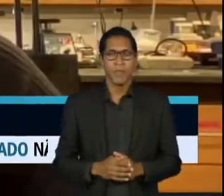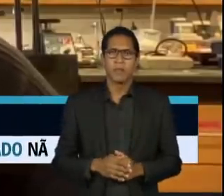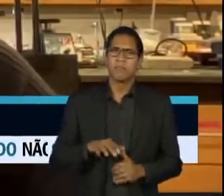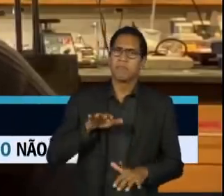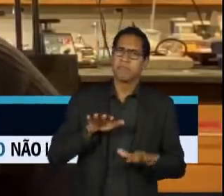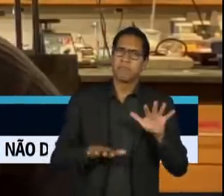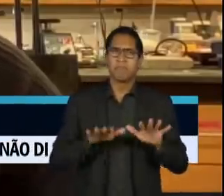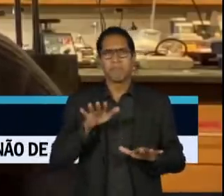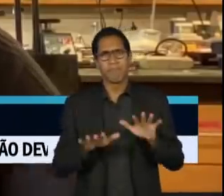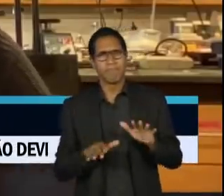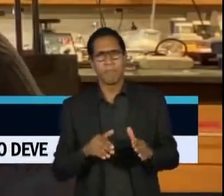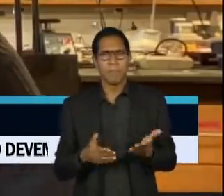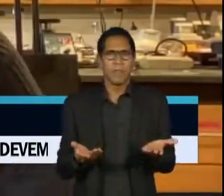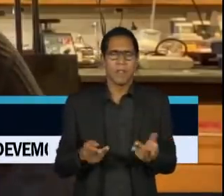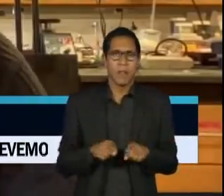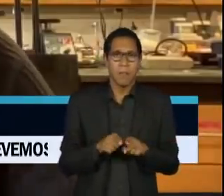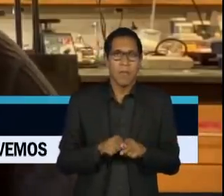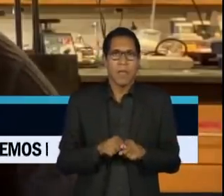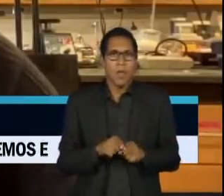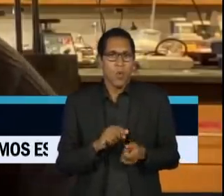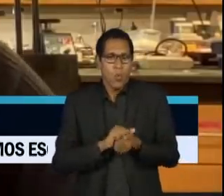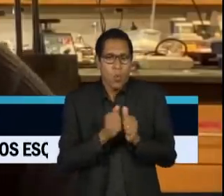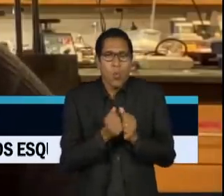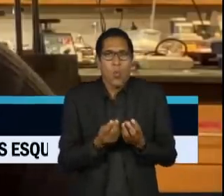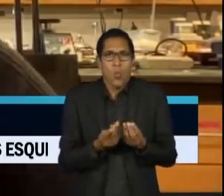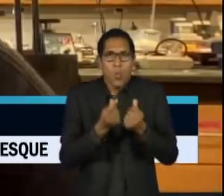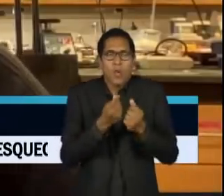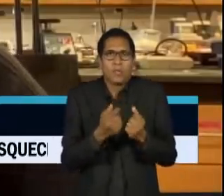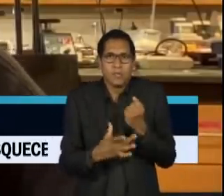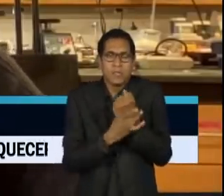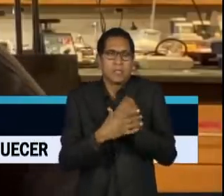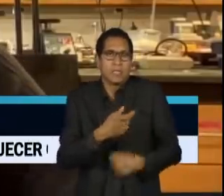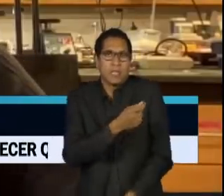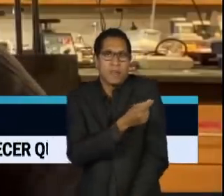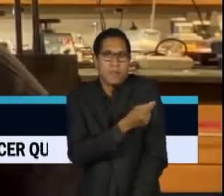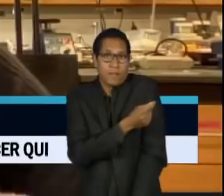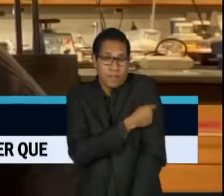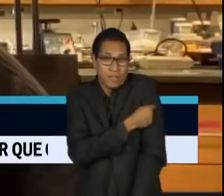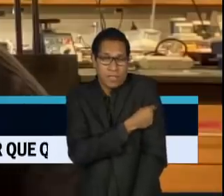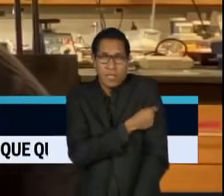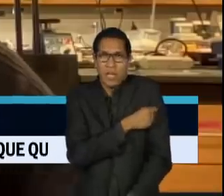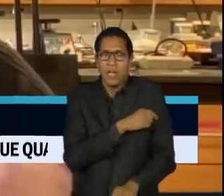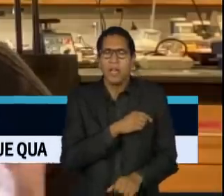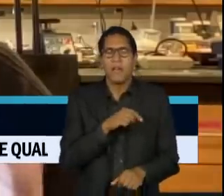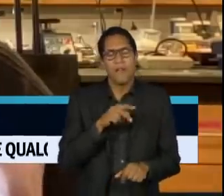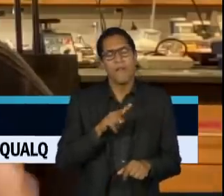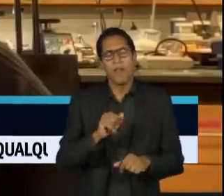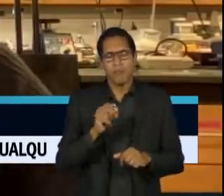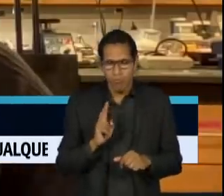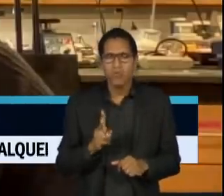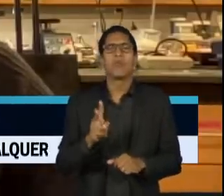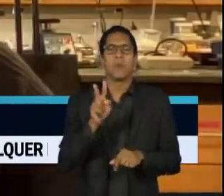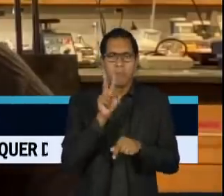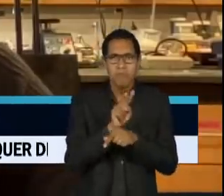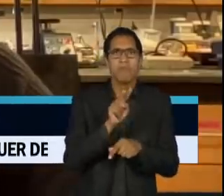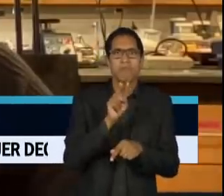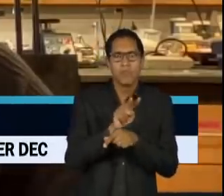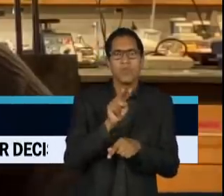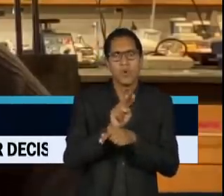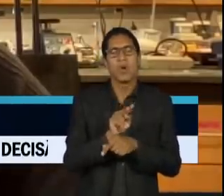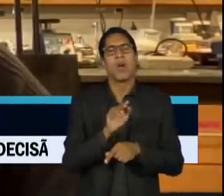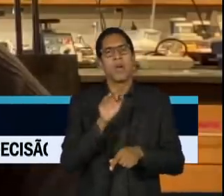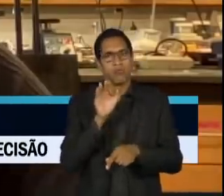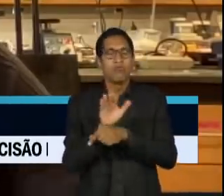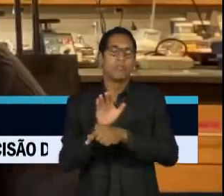perda de eficácia tão grande que as vacinas vão parar de proteger contra doença grave,